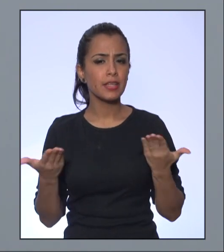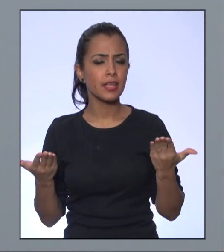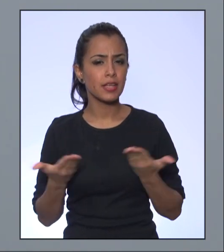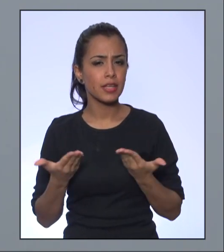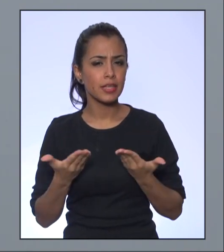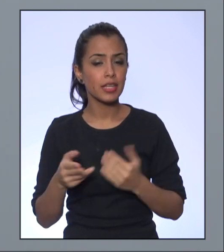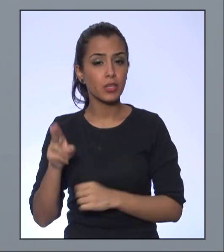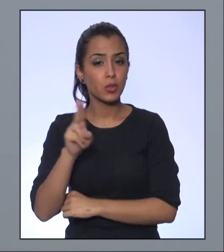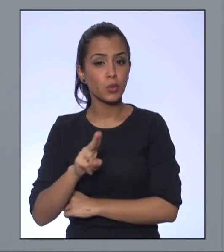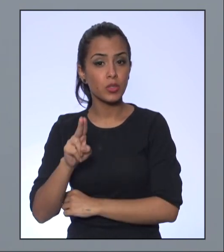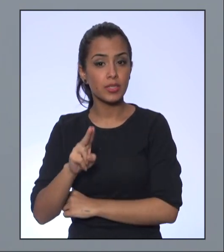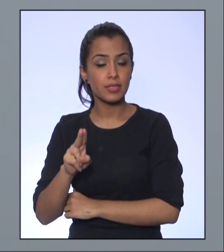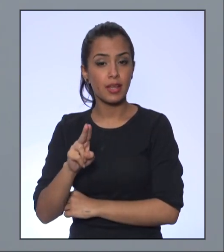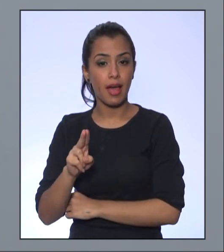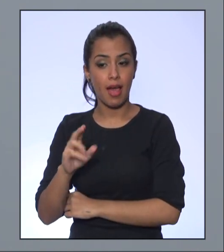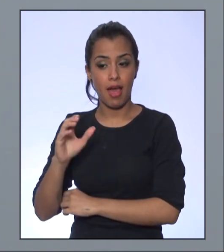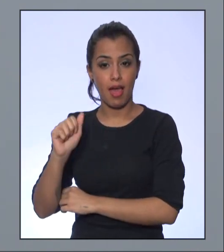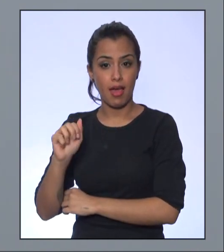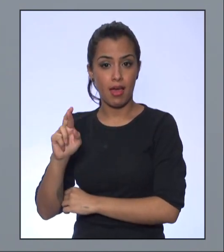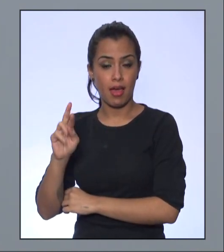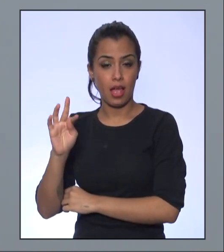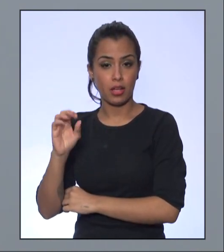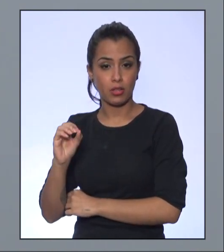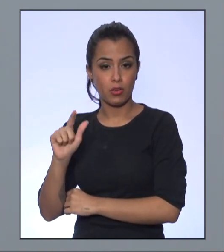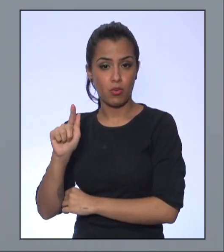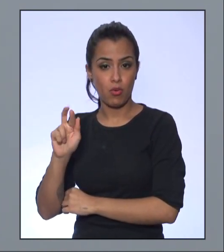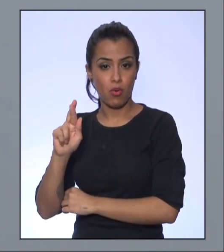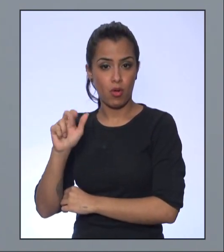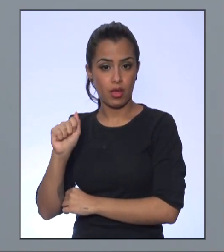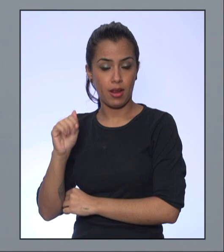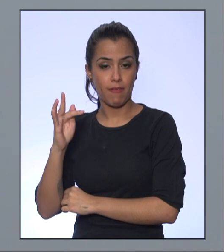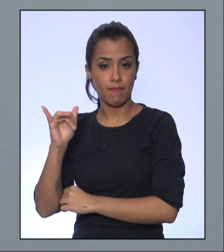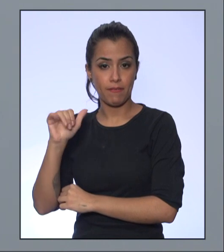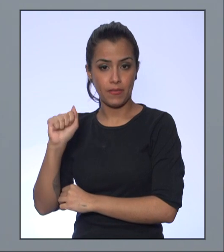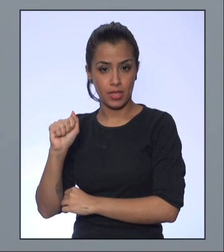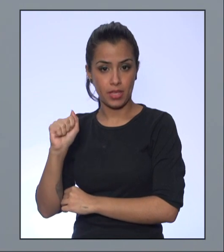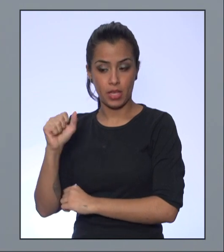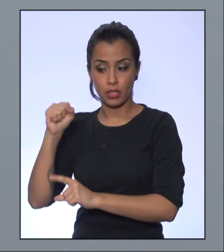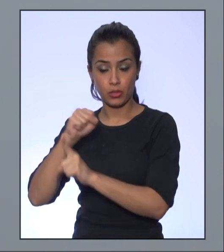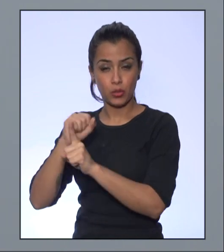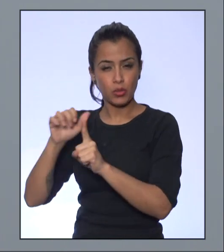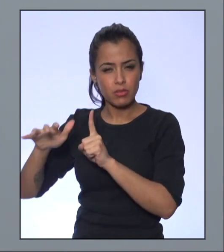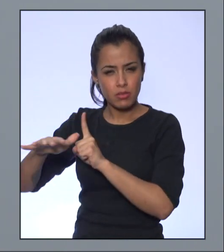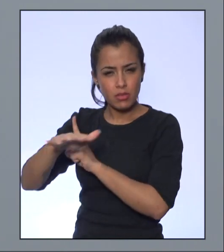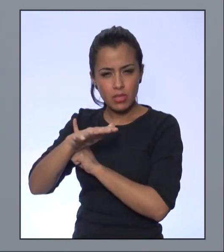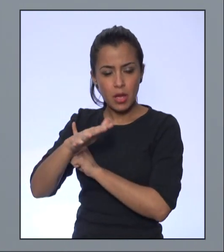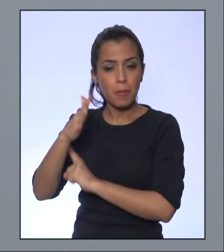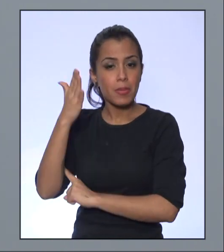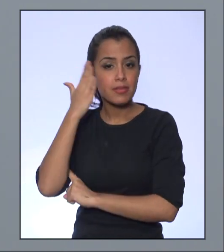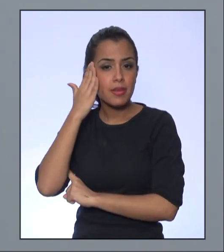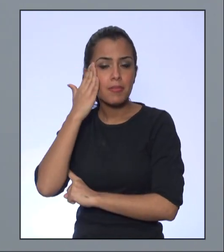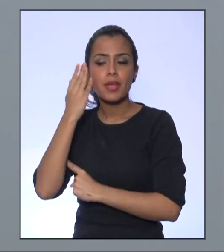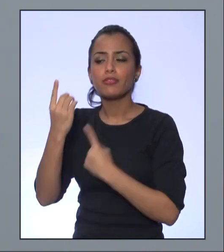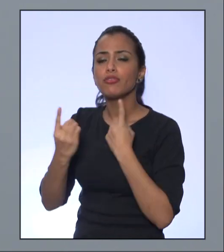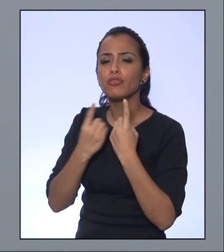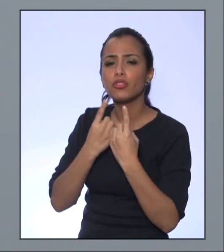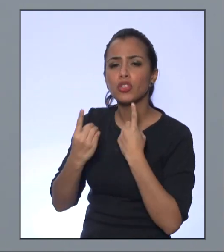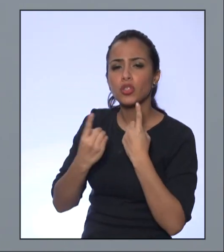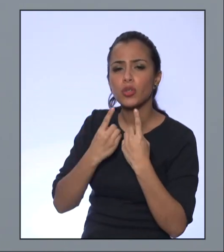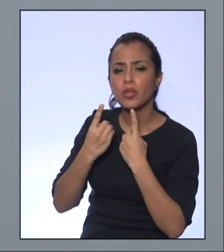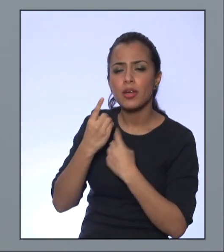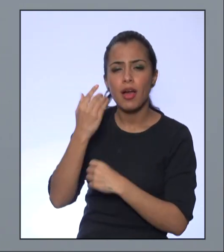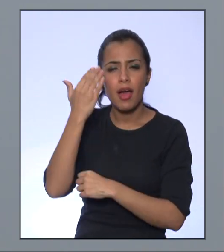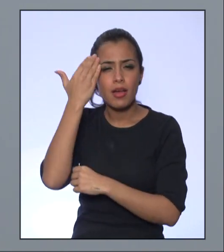a cartografia social para discutir, dialogar, entender